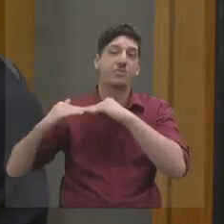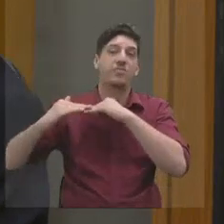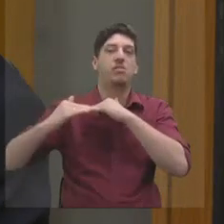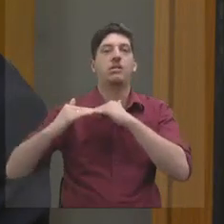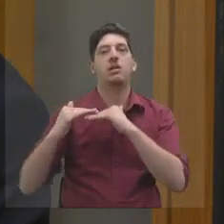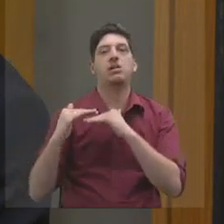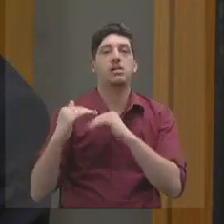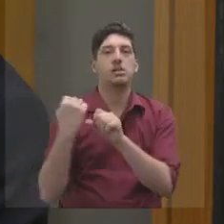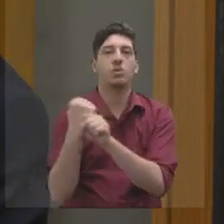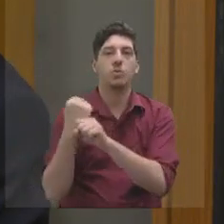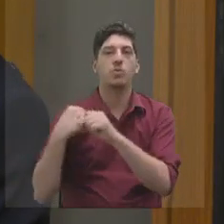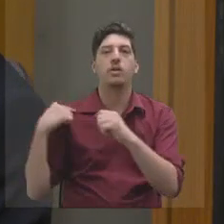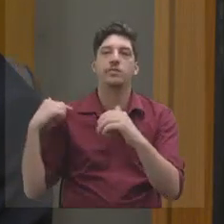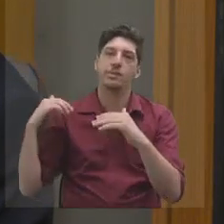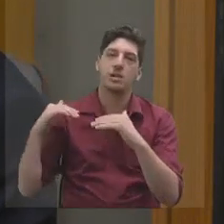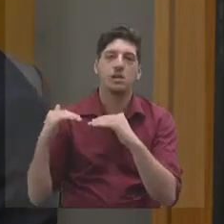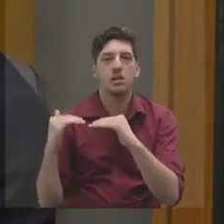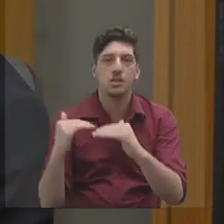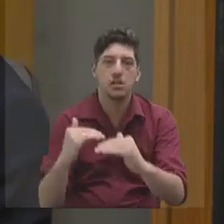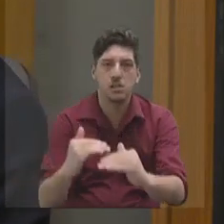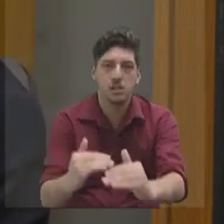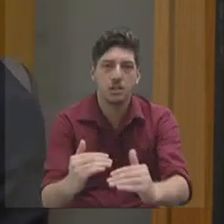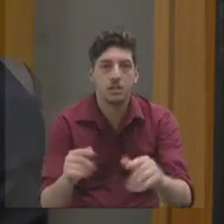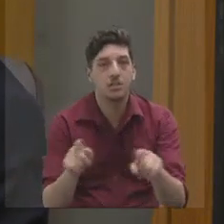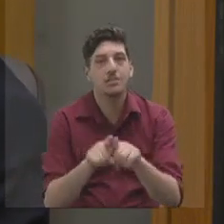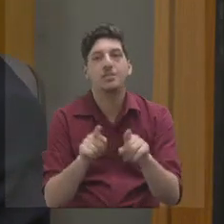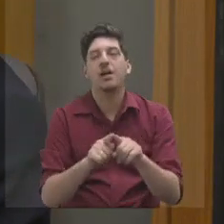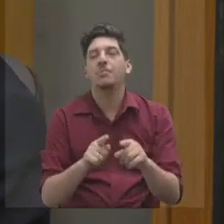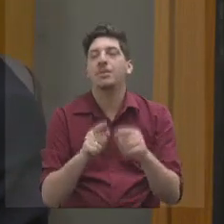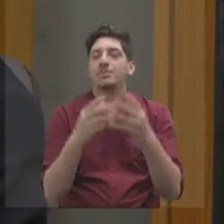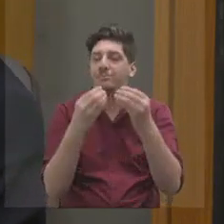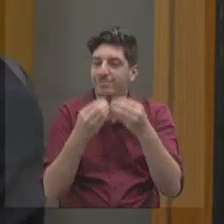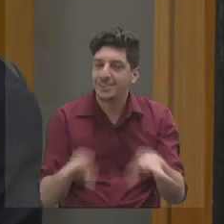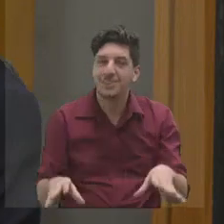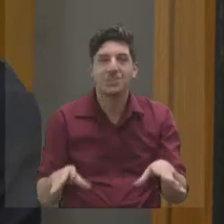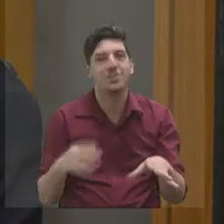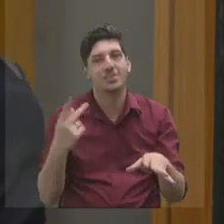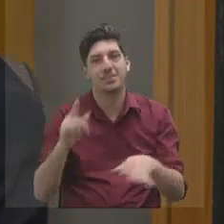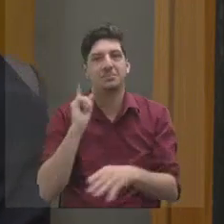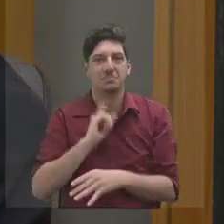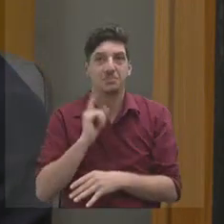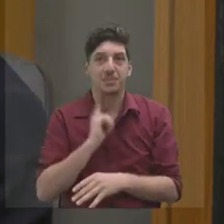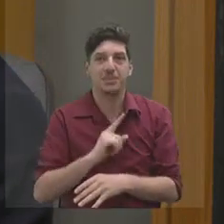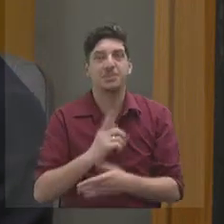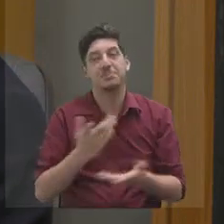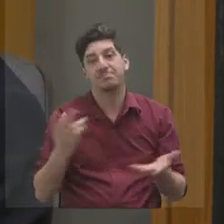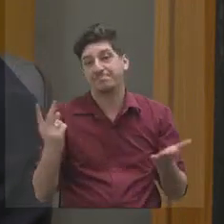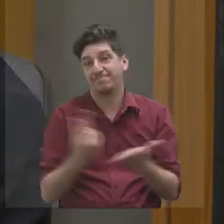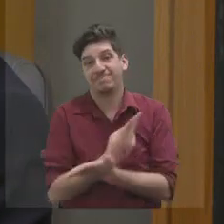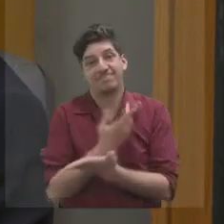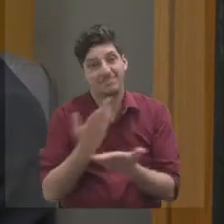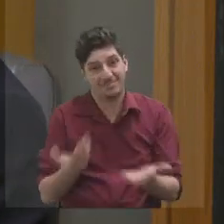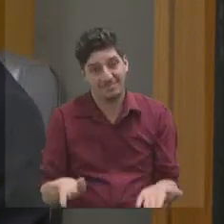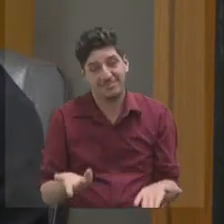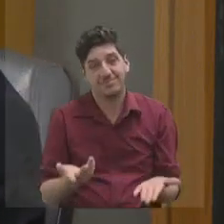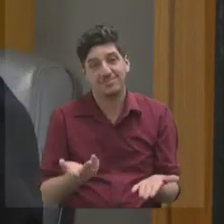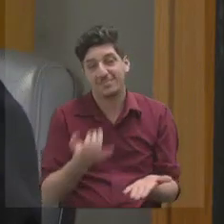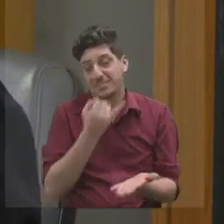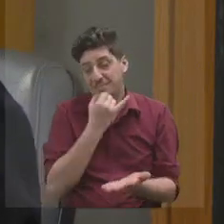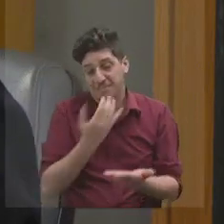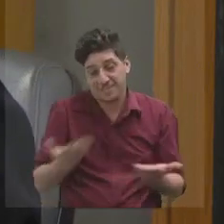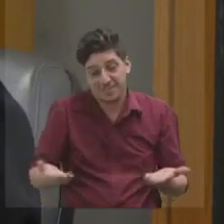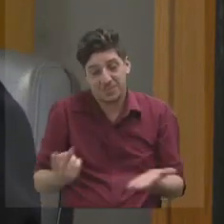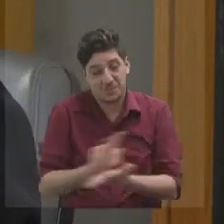sobretudo escoamento da produção de Minas Gerais não deu outra isso aconteceu agora